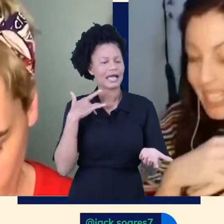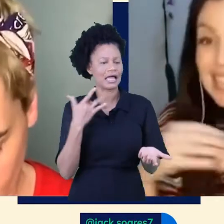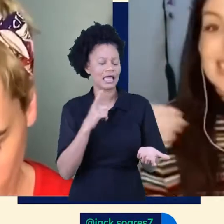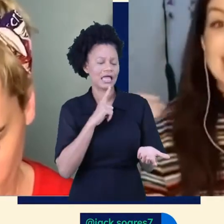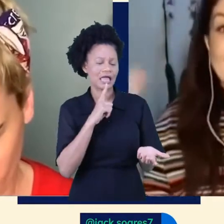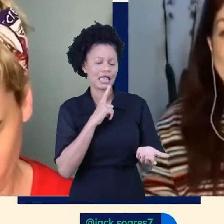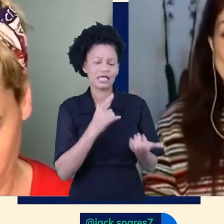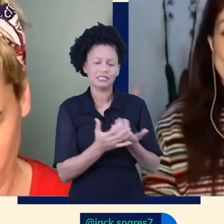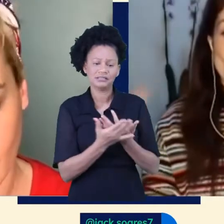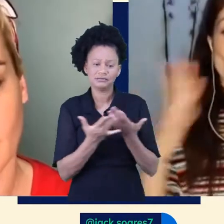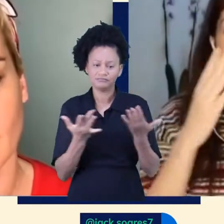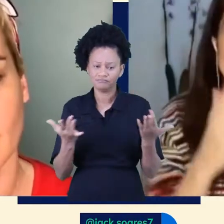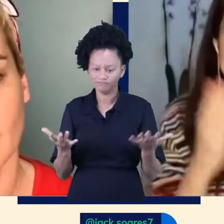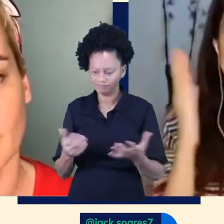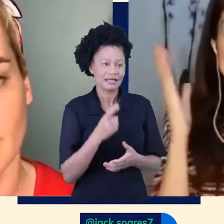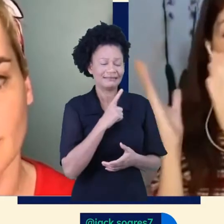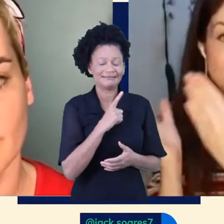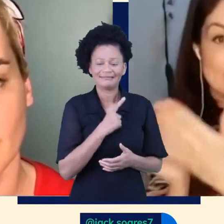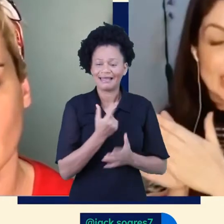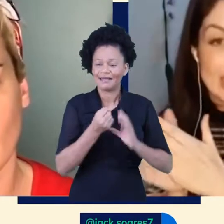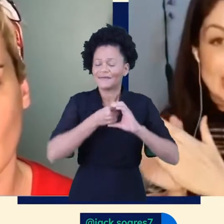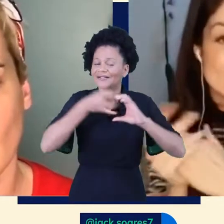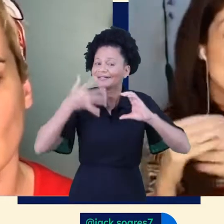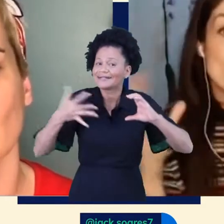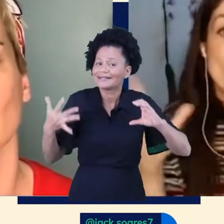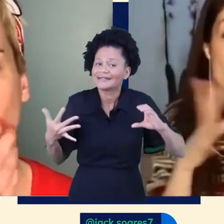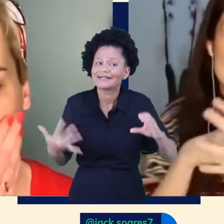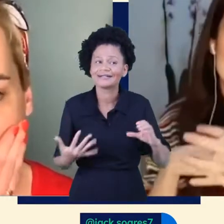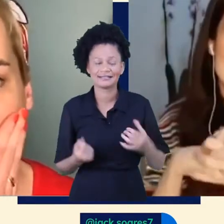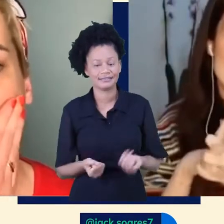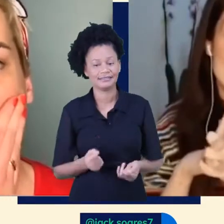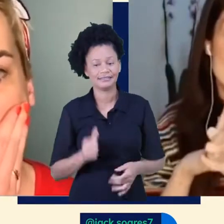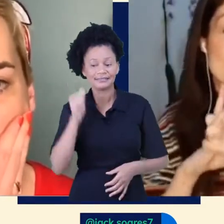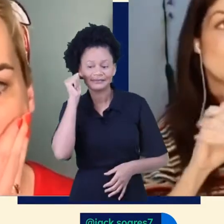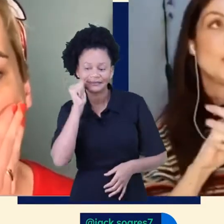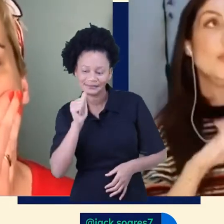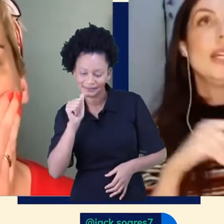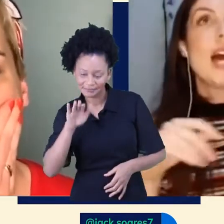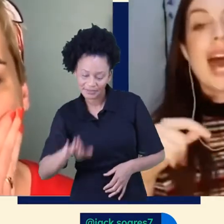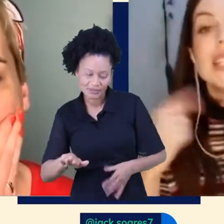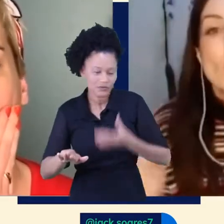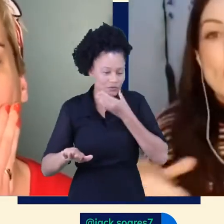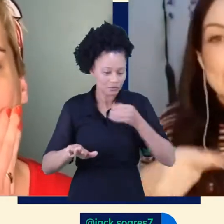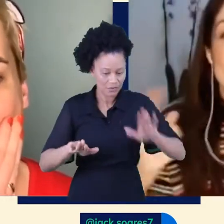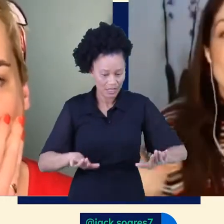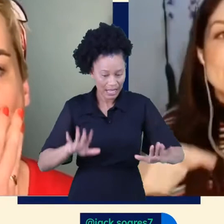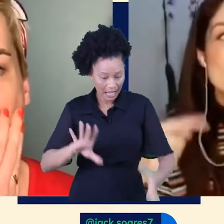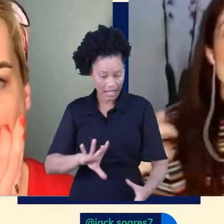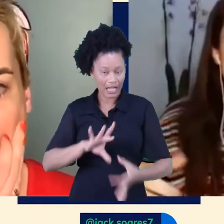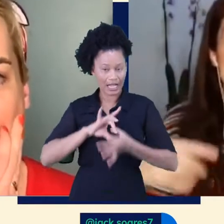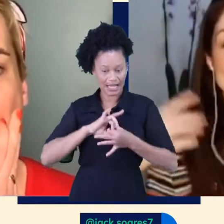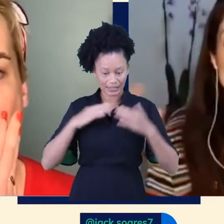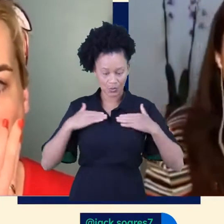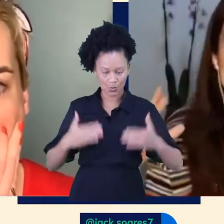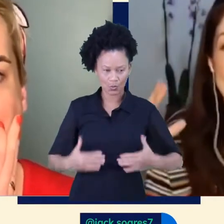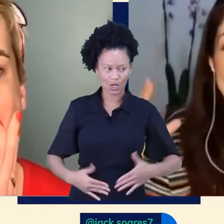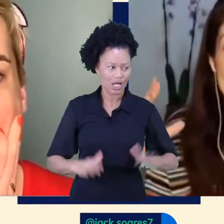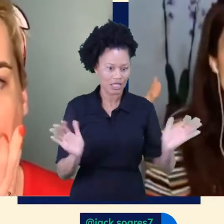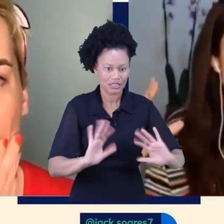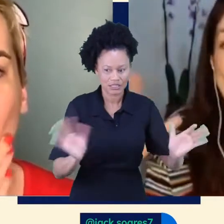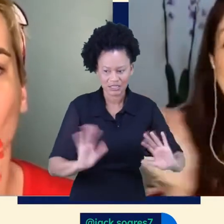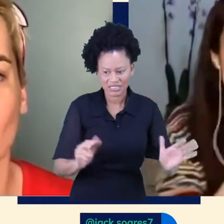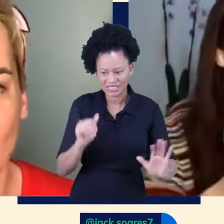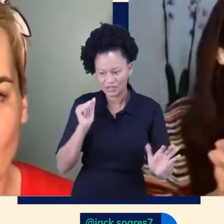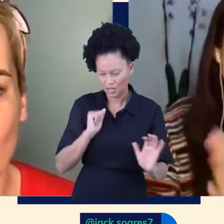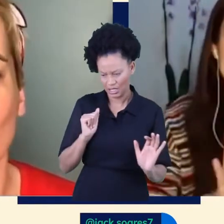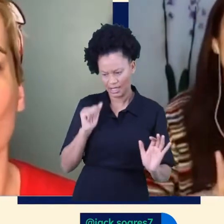muitas características do ser menino e ser menina são biológicas, né? Por exemplo, não, a menina é mais esperto.